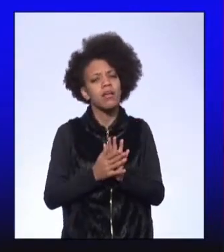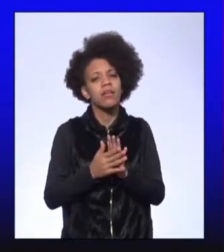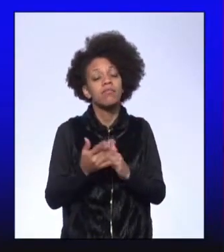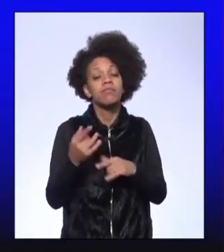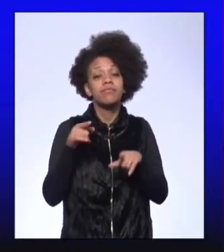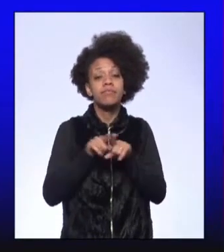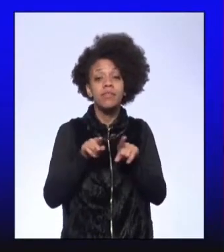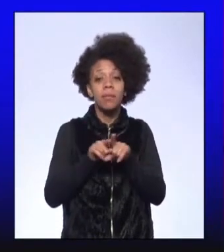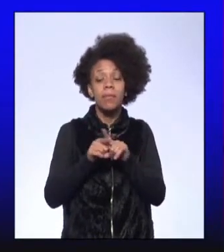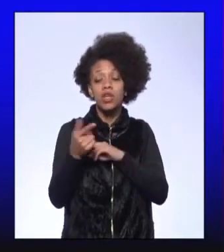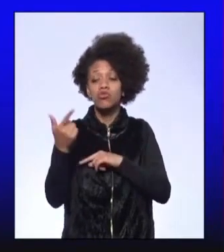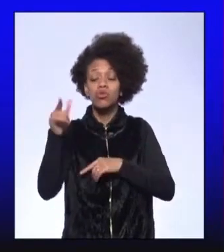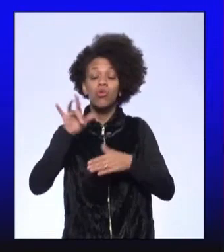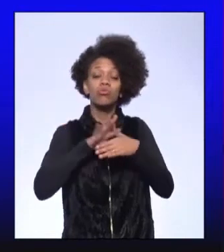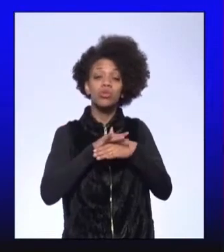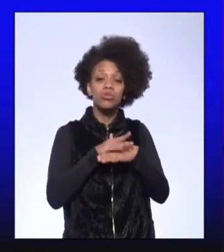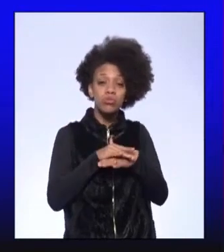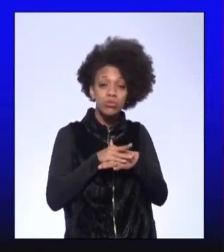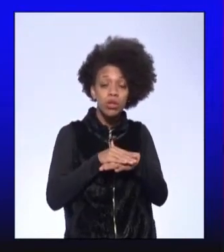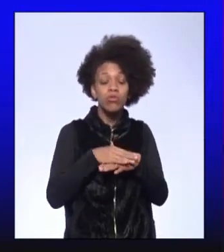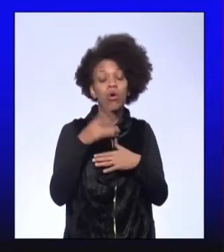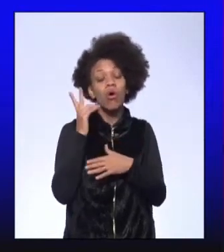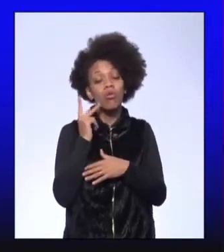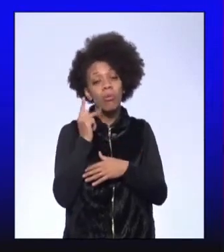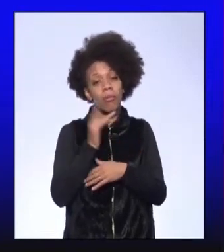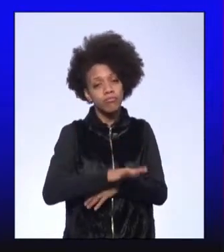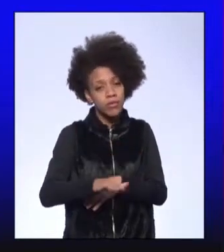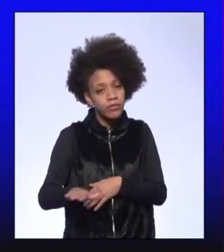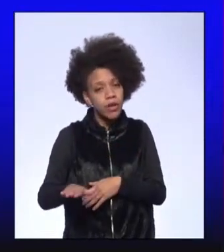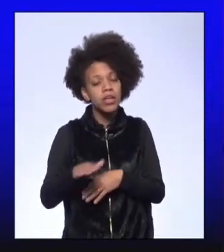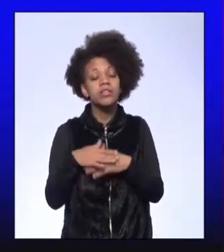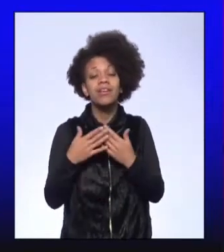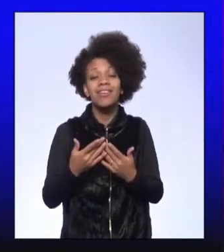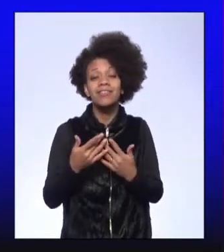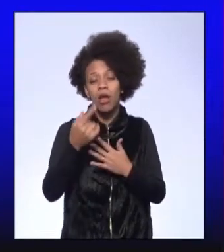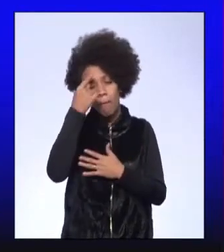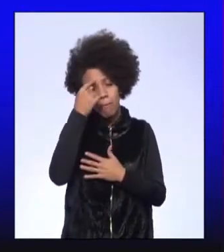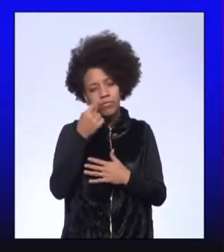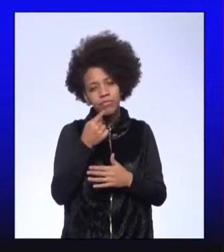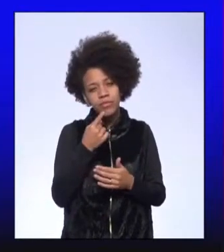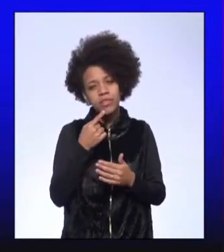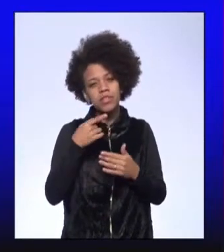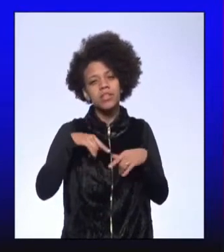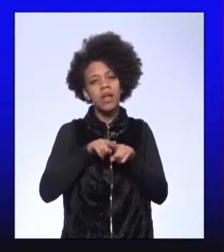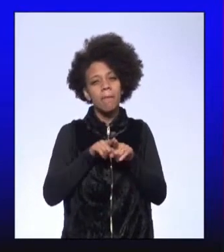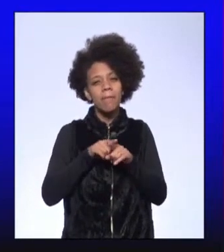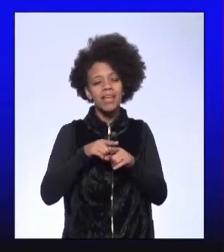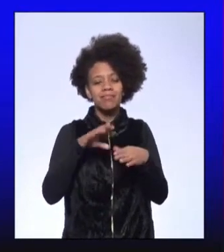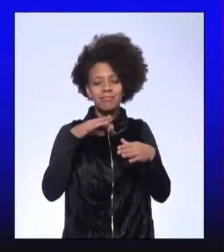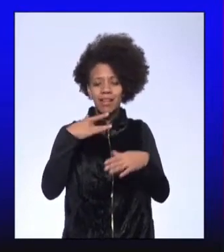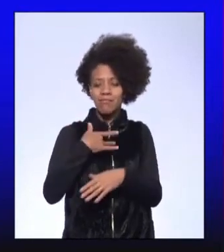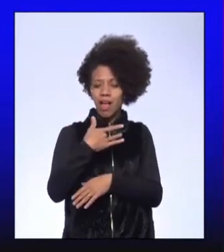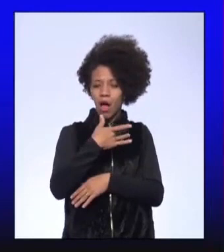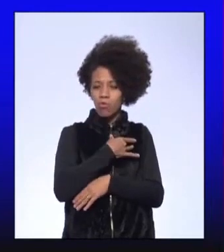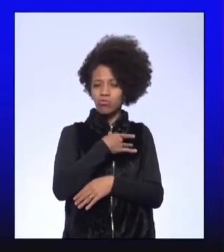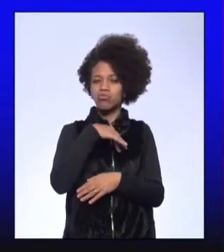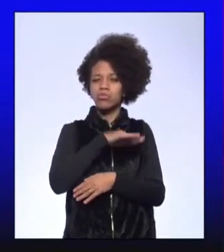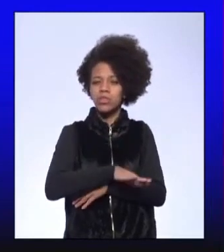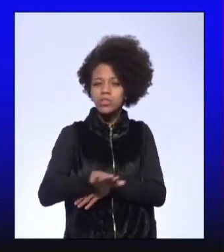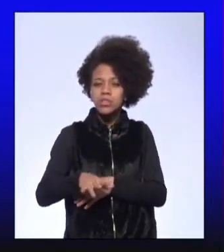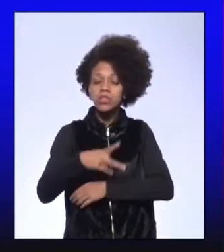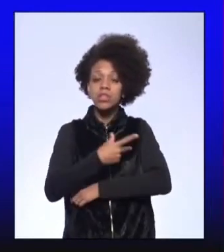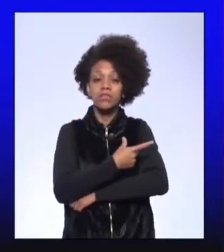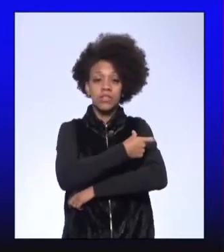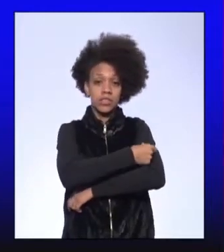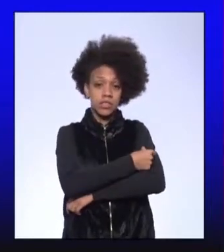presença de outras viroses comuns na infância, características da resposta imune das crianças, as vacinas